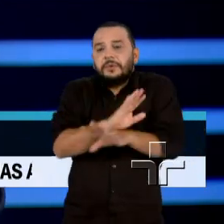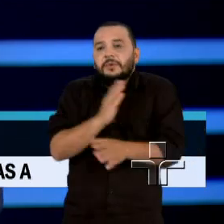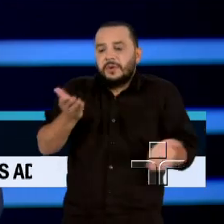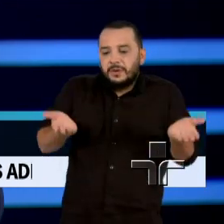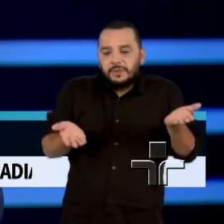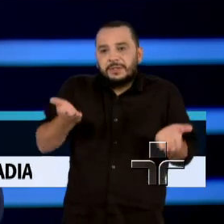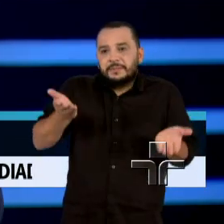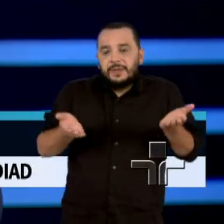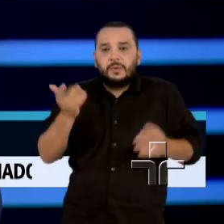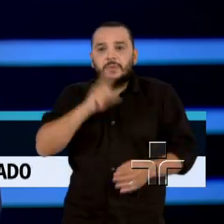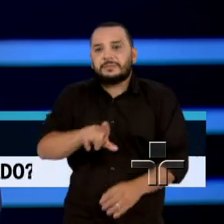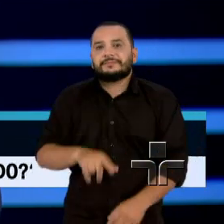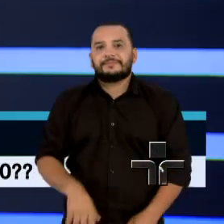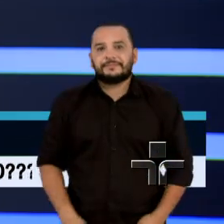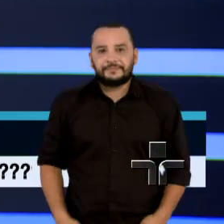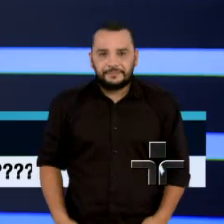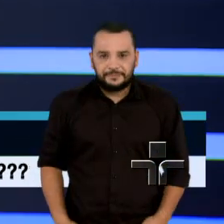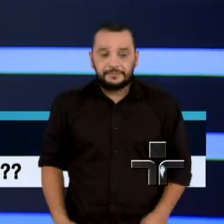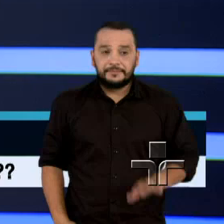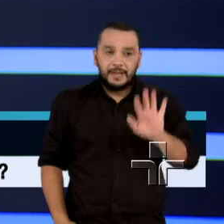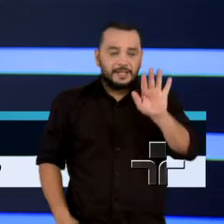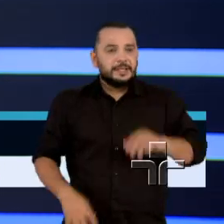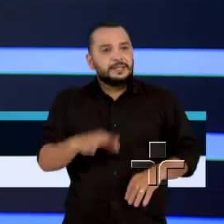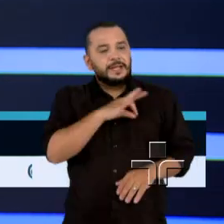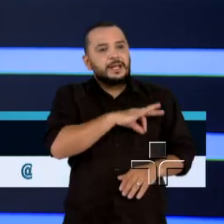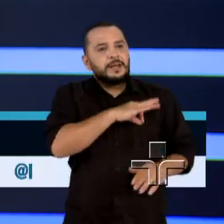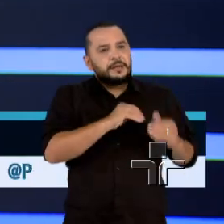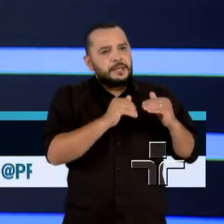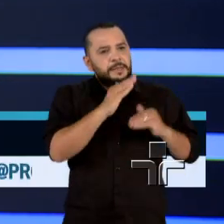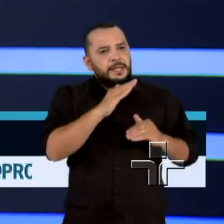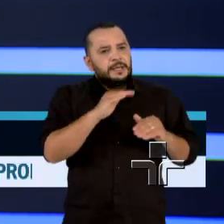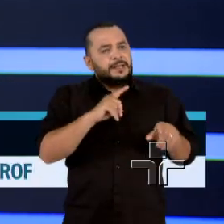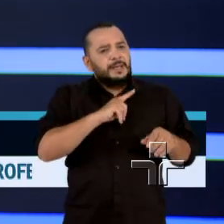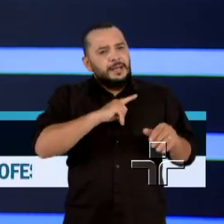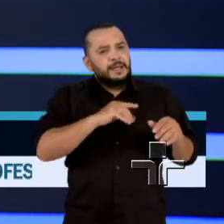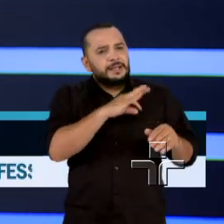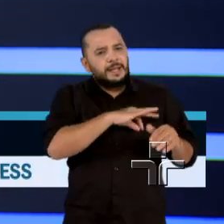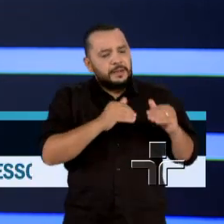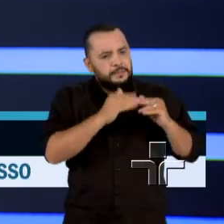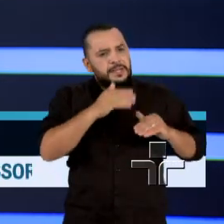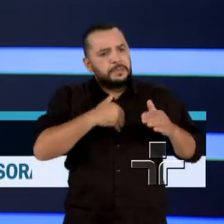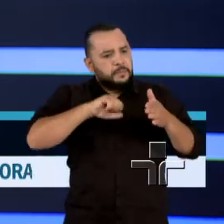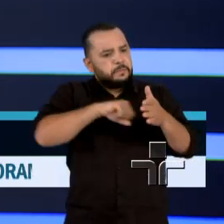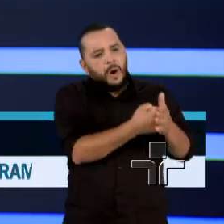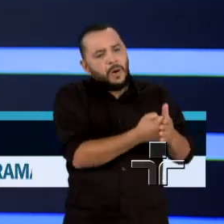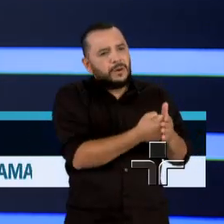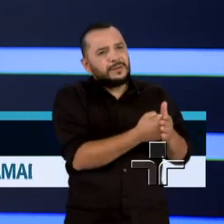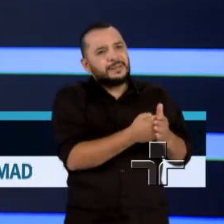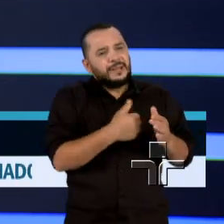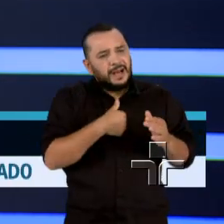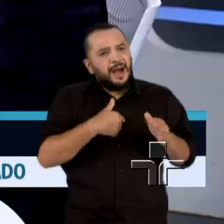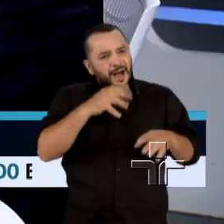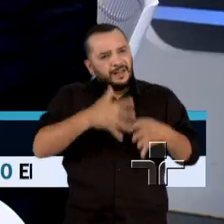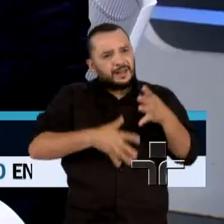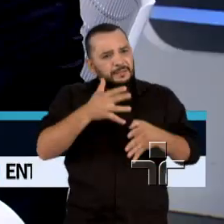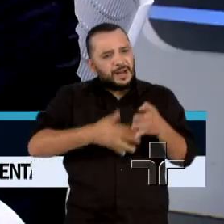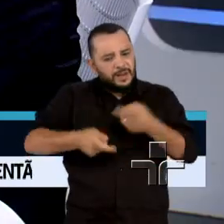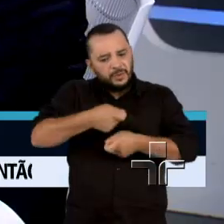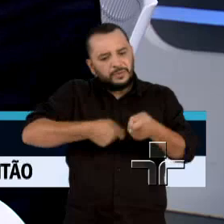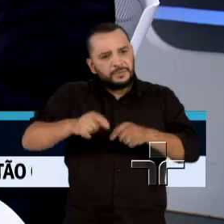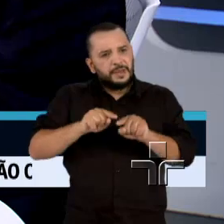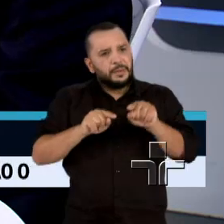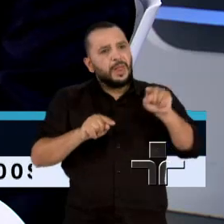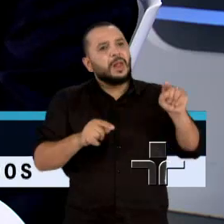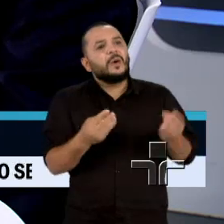orçamento. Agora, Senis, falando do salário mínimo, né? O congelamento do salário mínimo não pode desacelerar a retomada da nossa economia? Pois é.